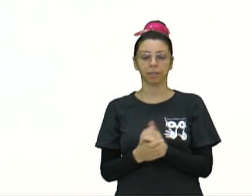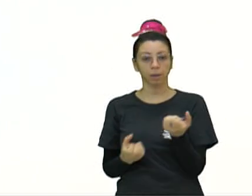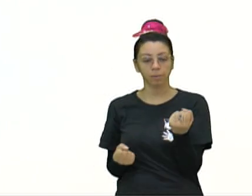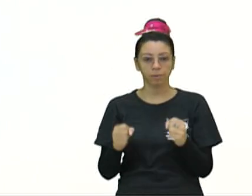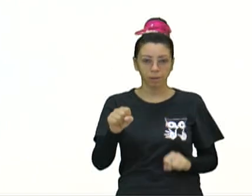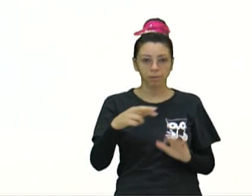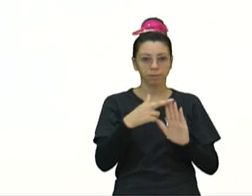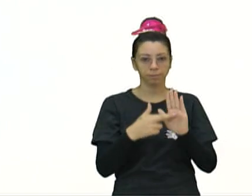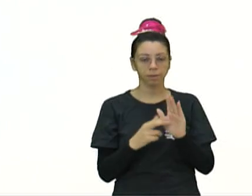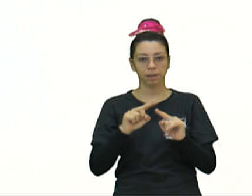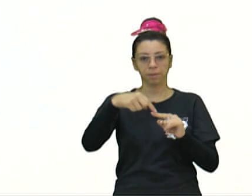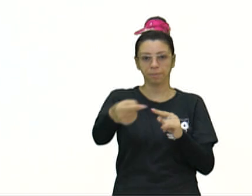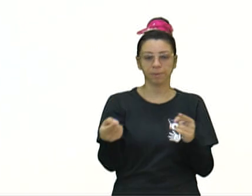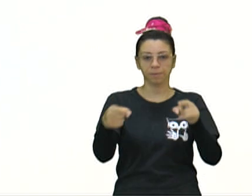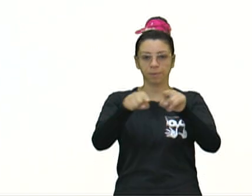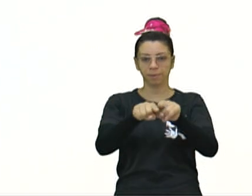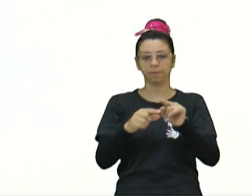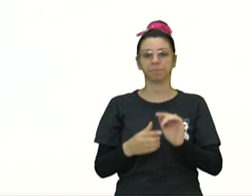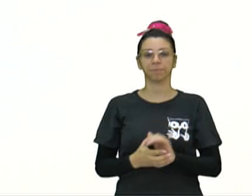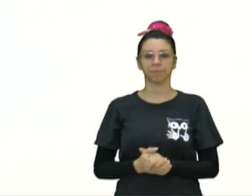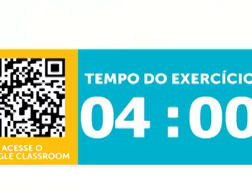que já nós voltamos com a correção.